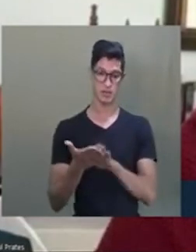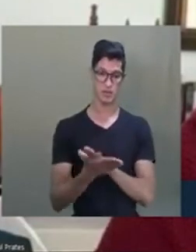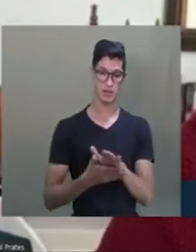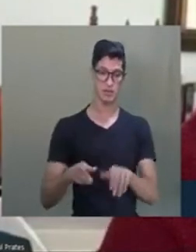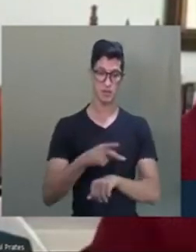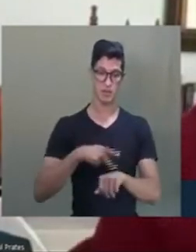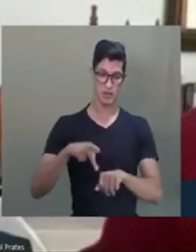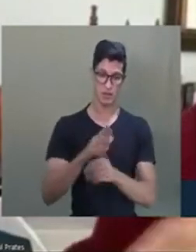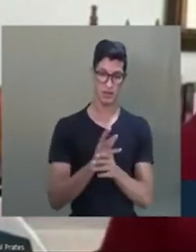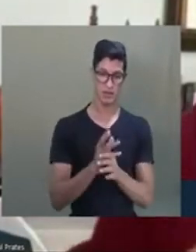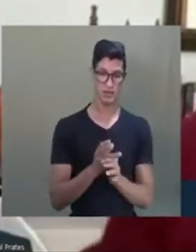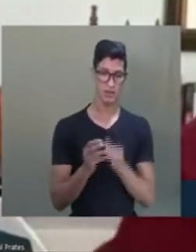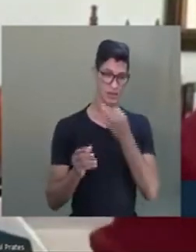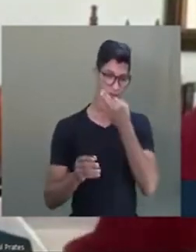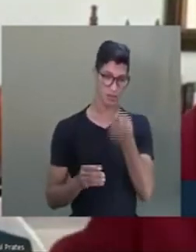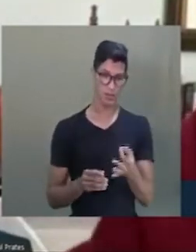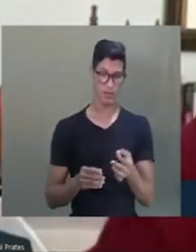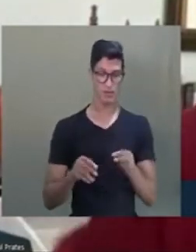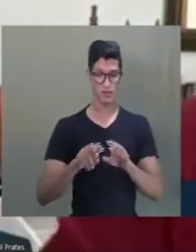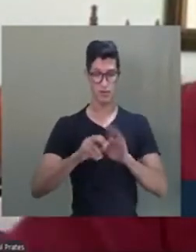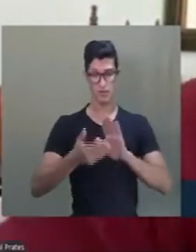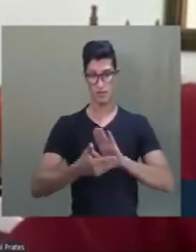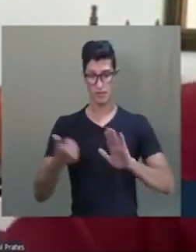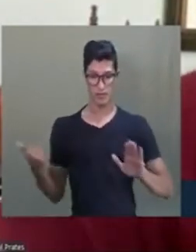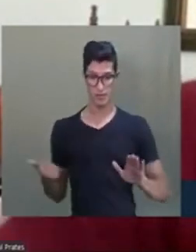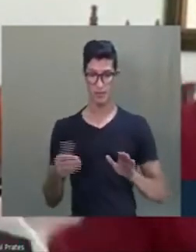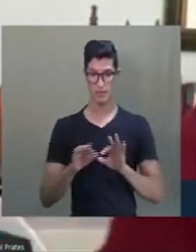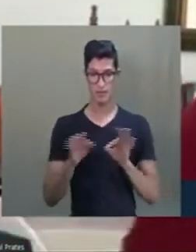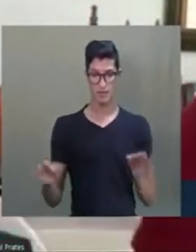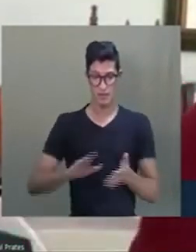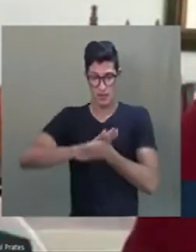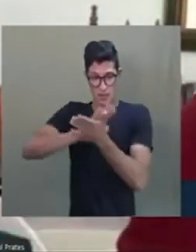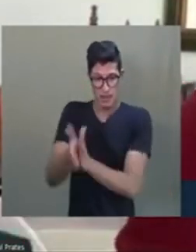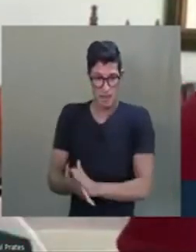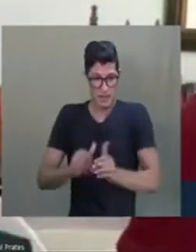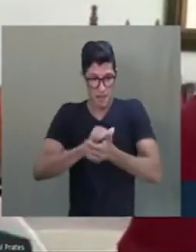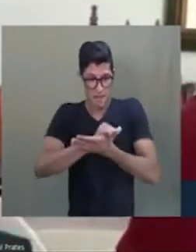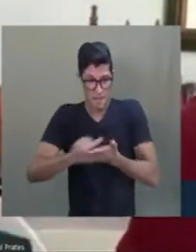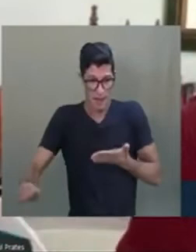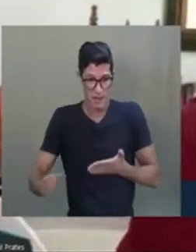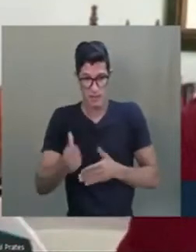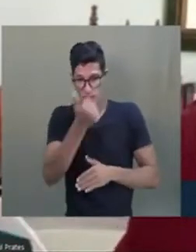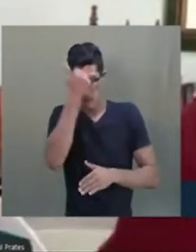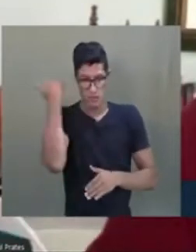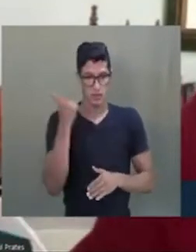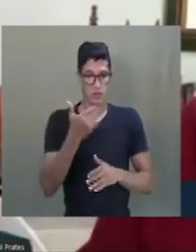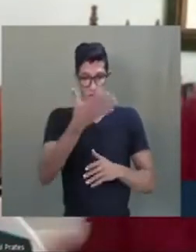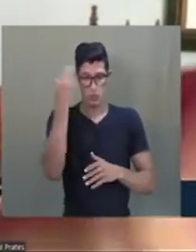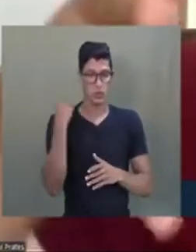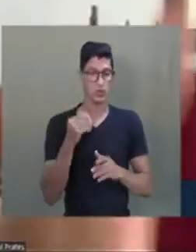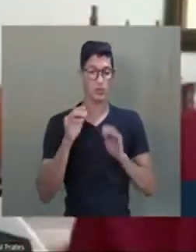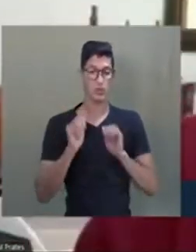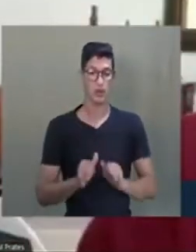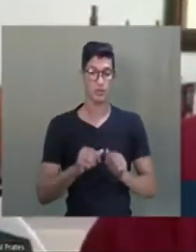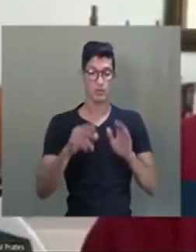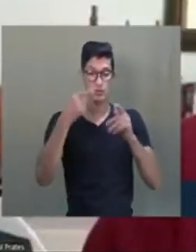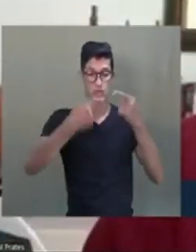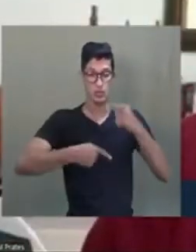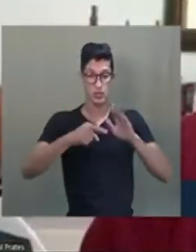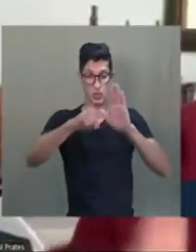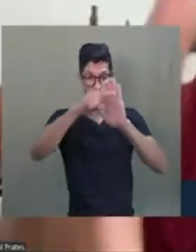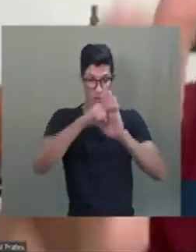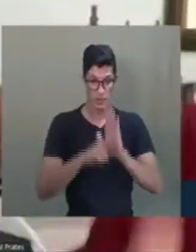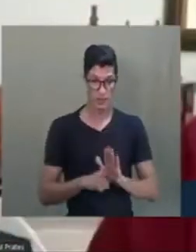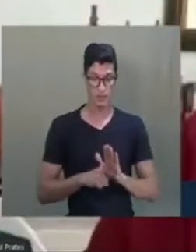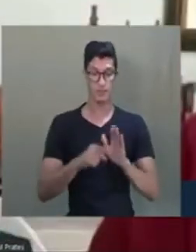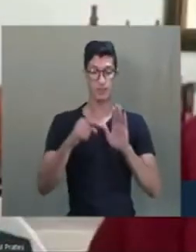país. Esse argumento eu tiro da mesa, esse argumento eu simplesmente apago da minha mente quando eu ouço. Vamos discutir o item.